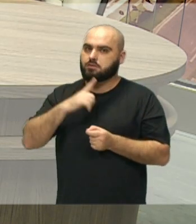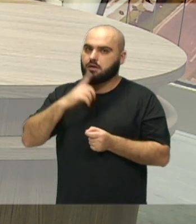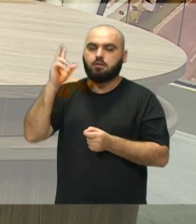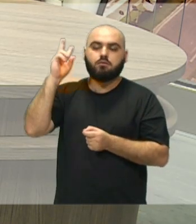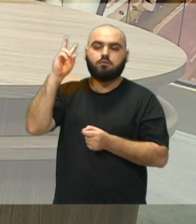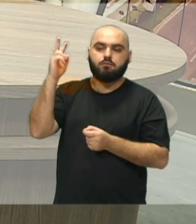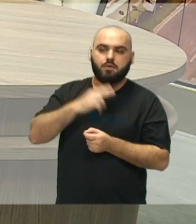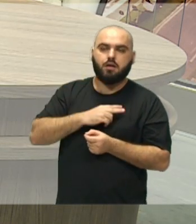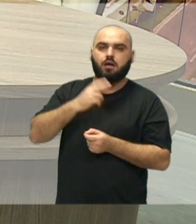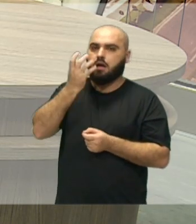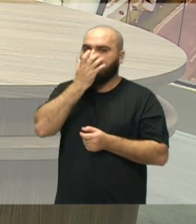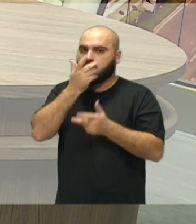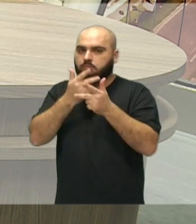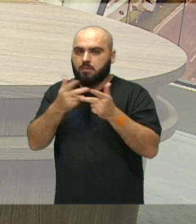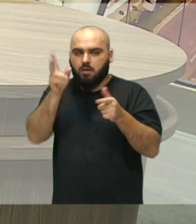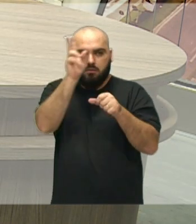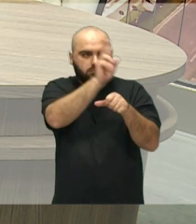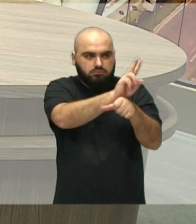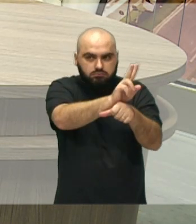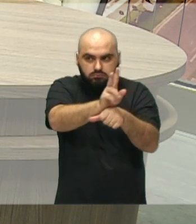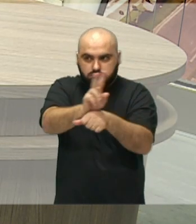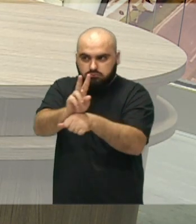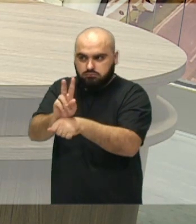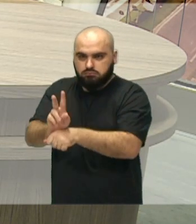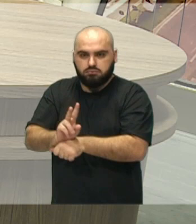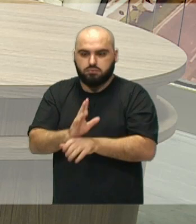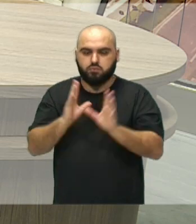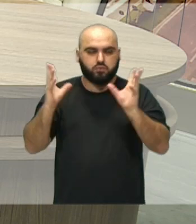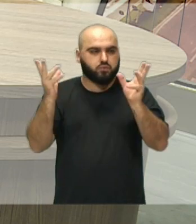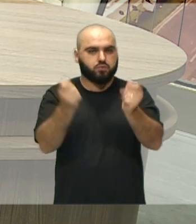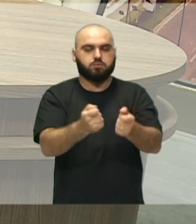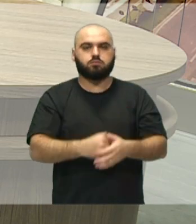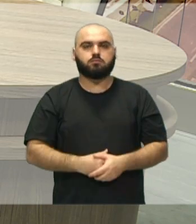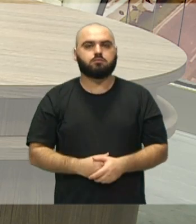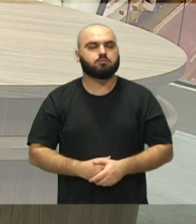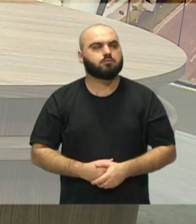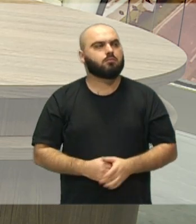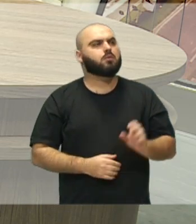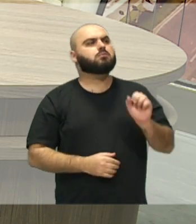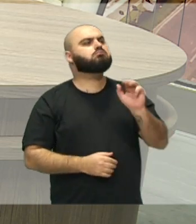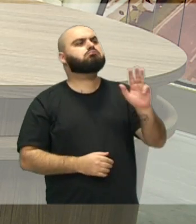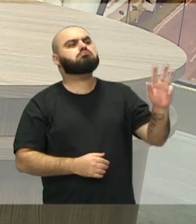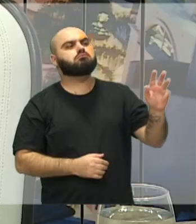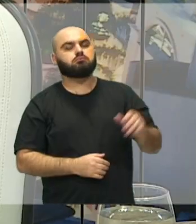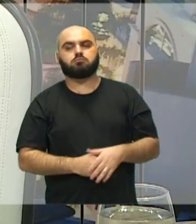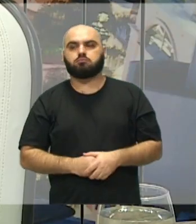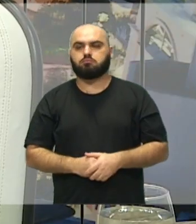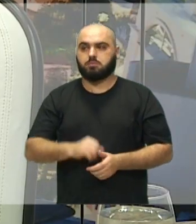gente recebe, eles são fiscalizados pelos órgãos ambientais. Qual que é o site de vocês? É